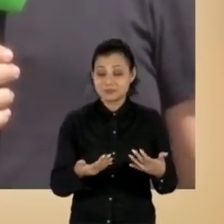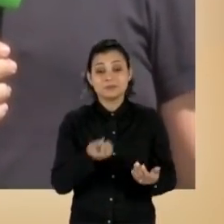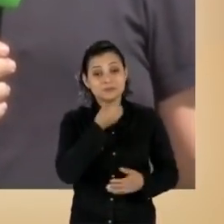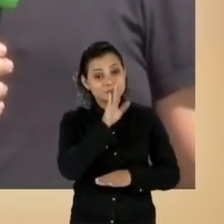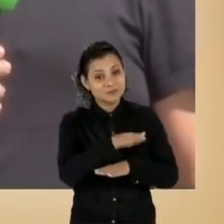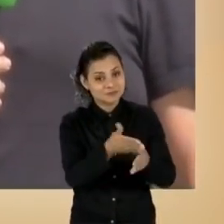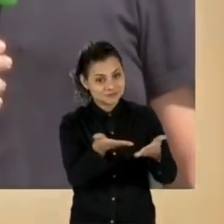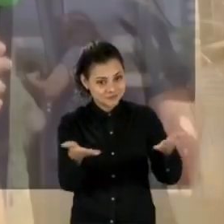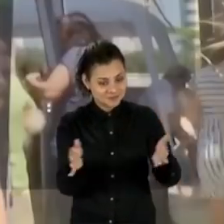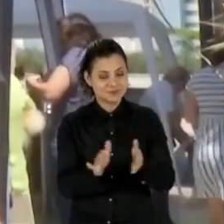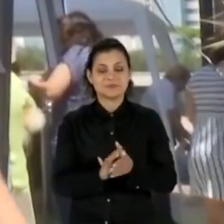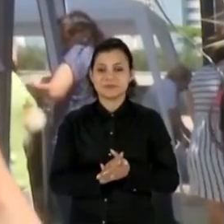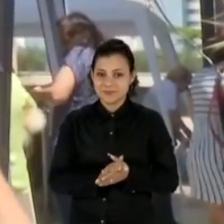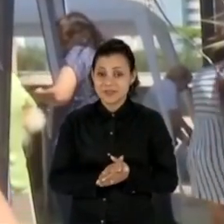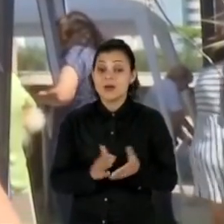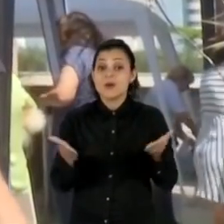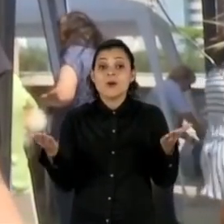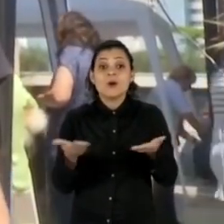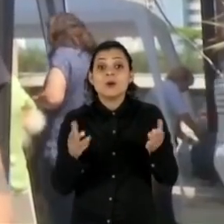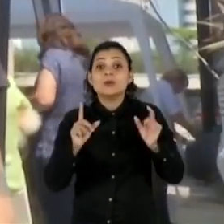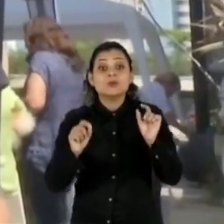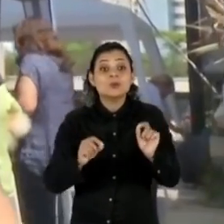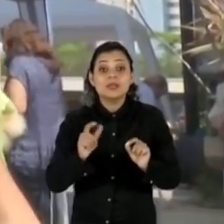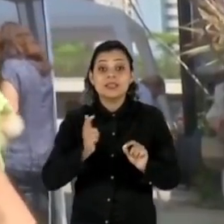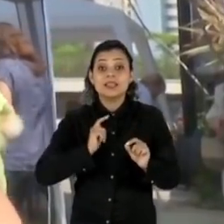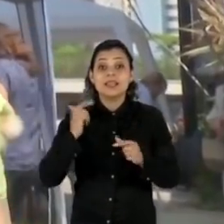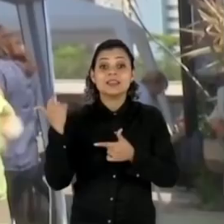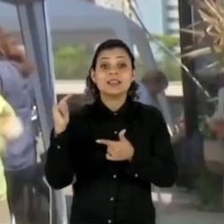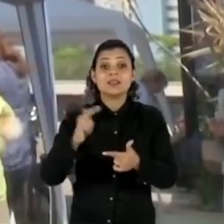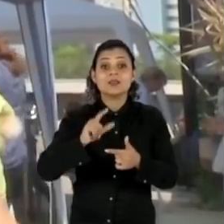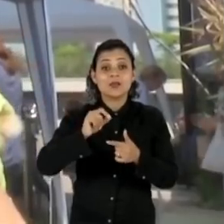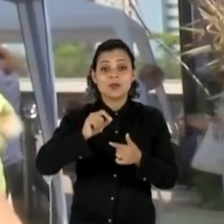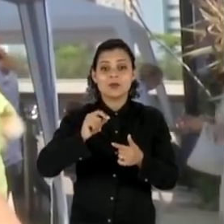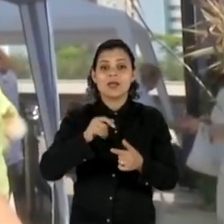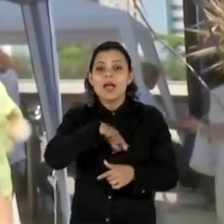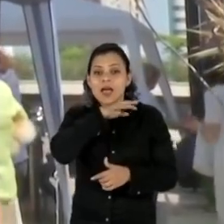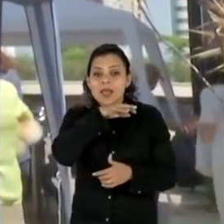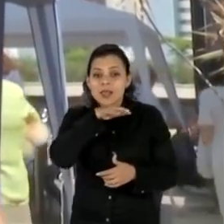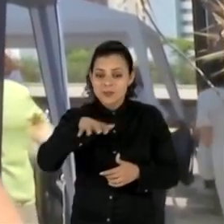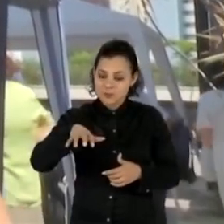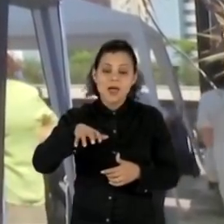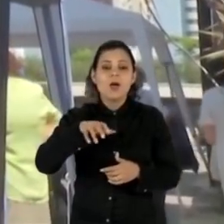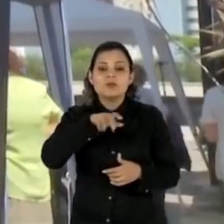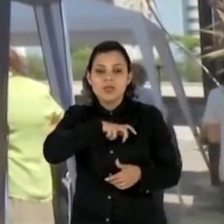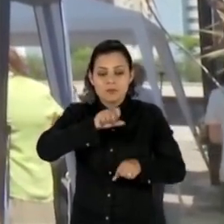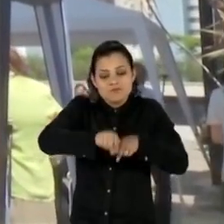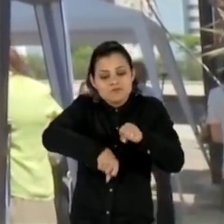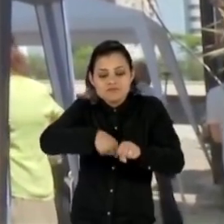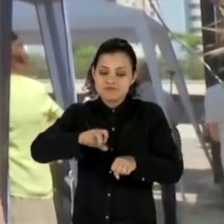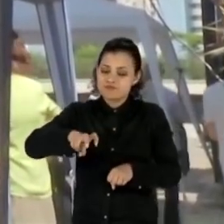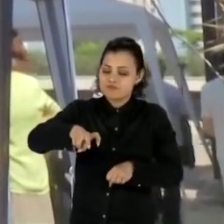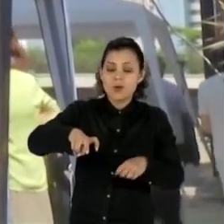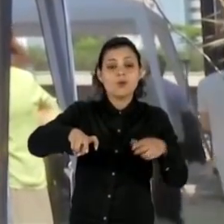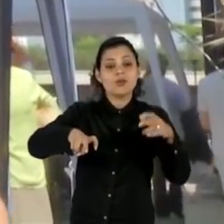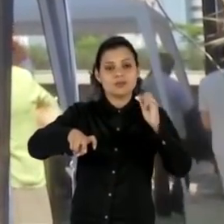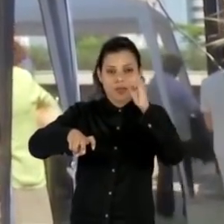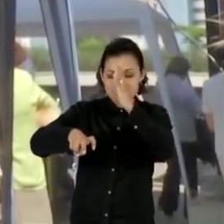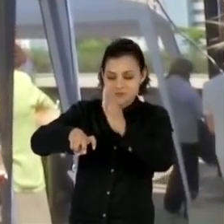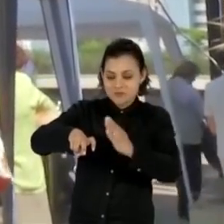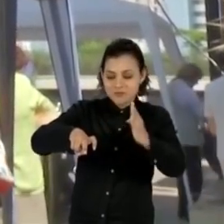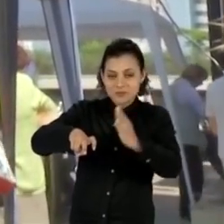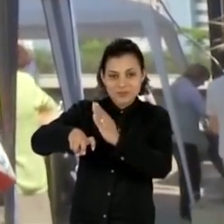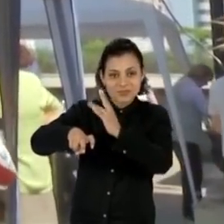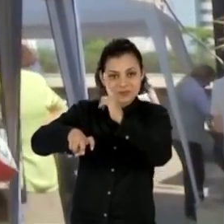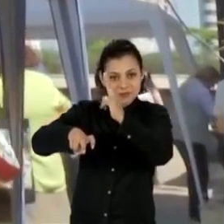olá boa tarde alda pois é aí hoje é realizada a tradicional bênção nos animais né em várias comunidades católicas mas para